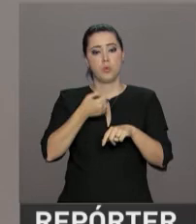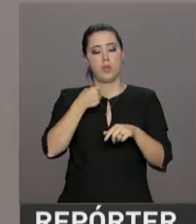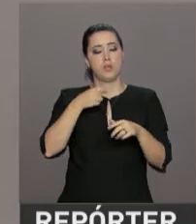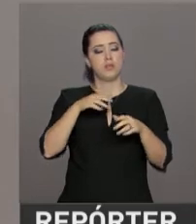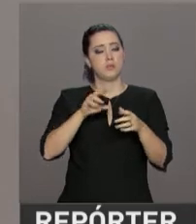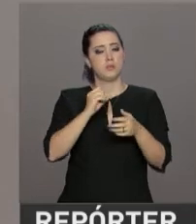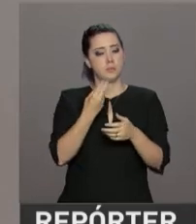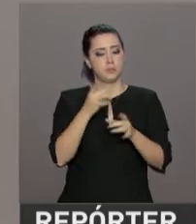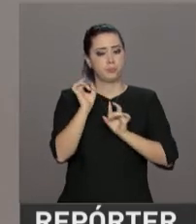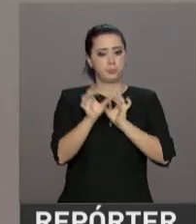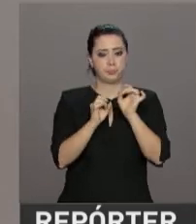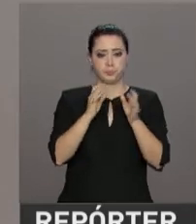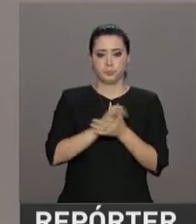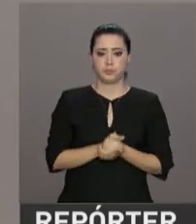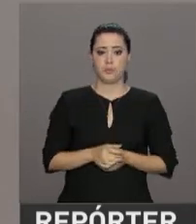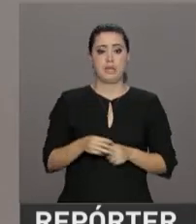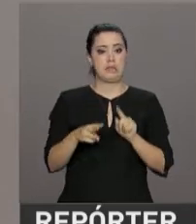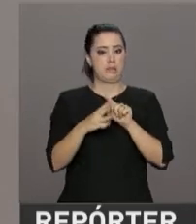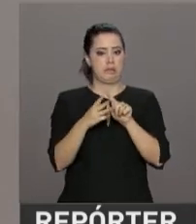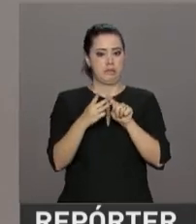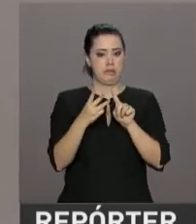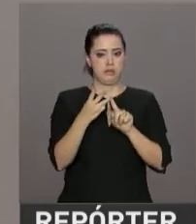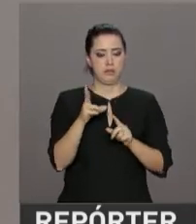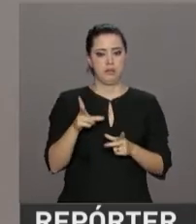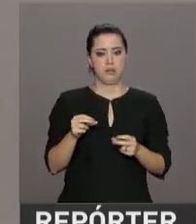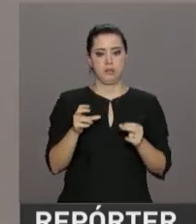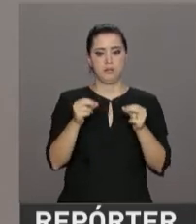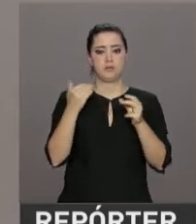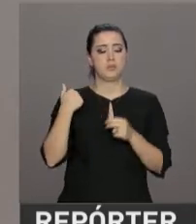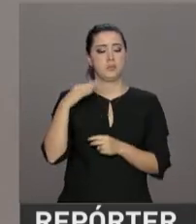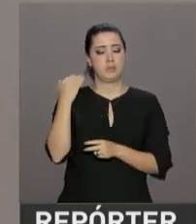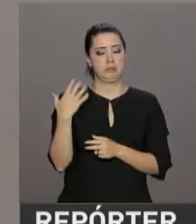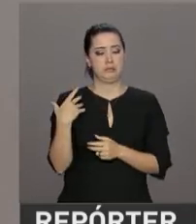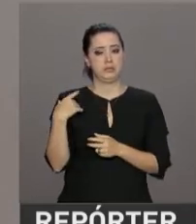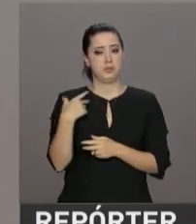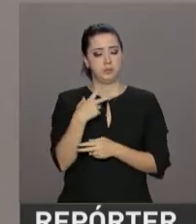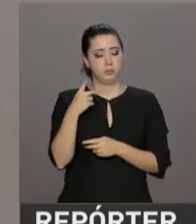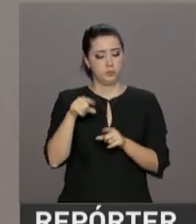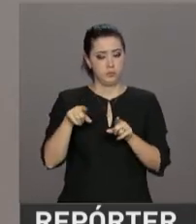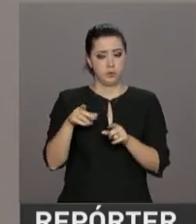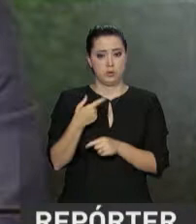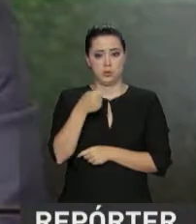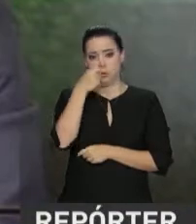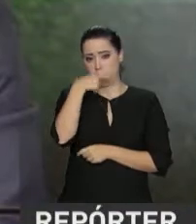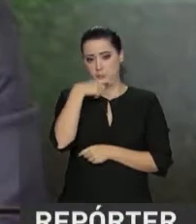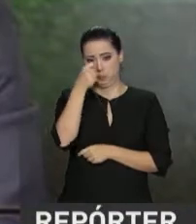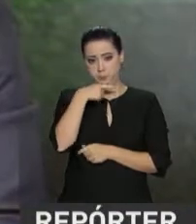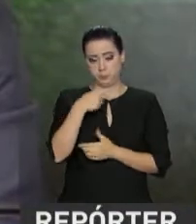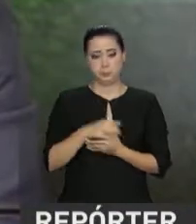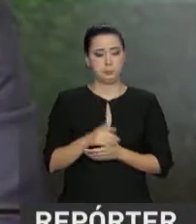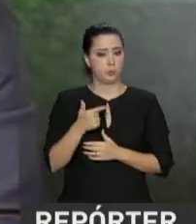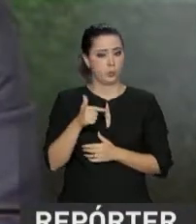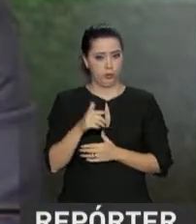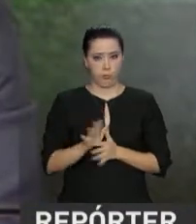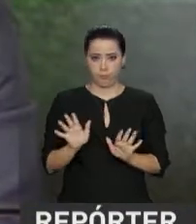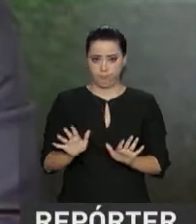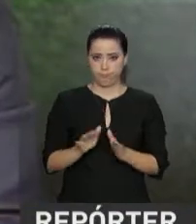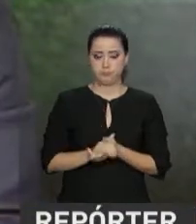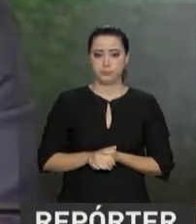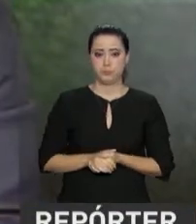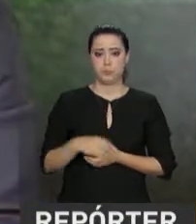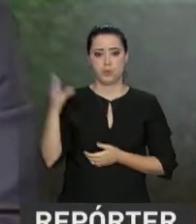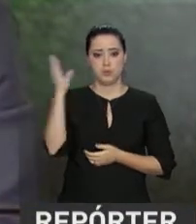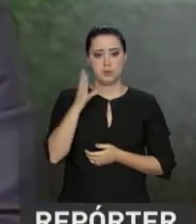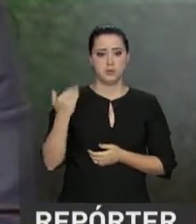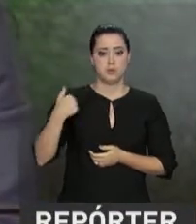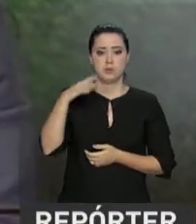vacina protege contra os três tipos de vírus mais comuns e não pode causar a gripe é preciso levar em conta que o brasil é o país